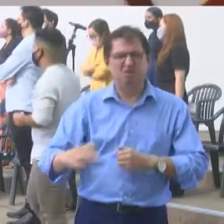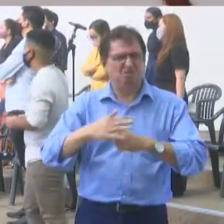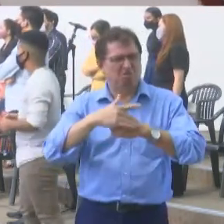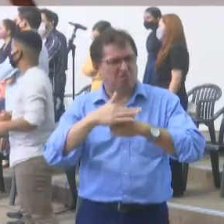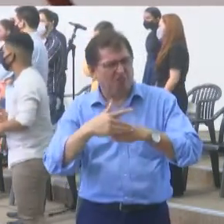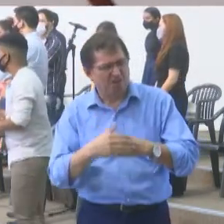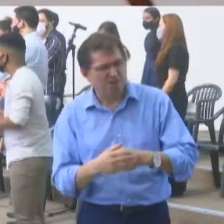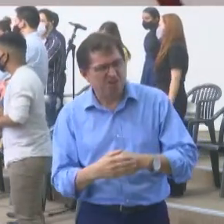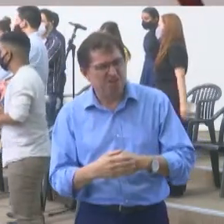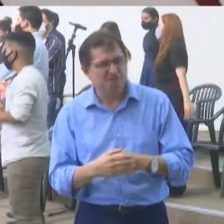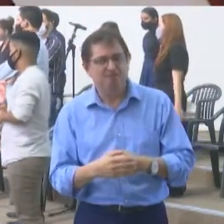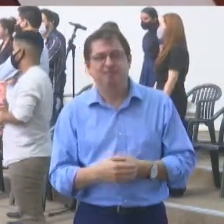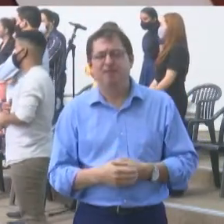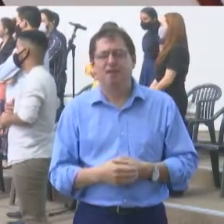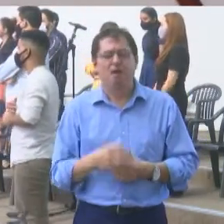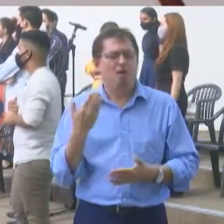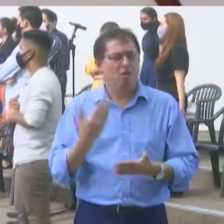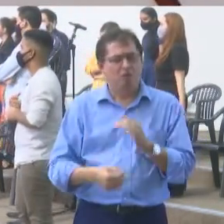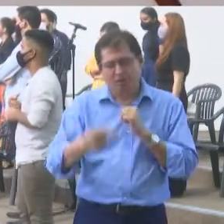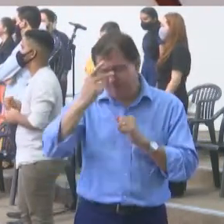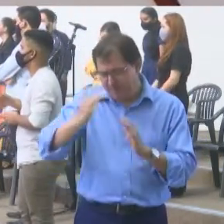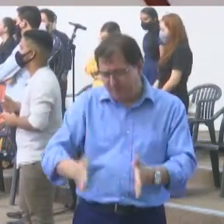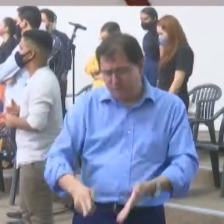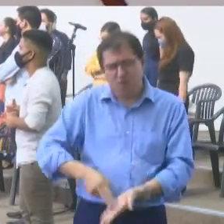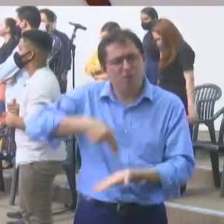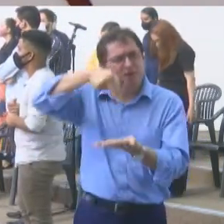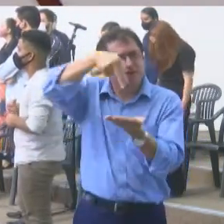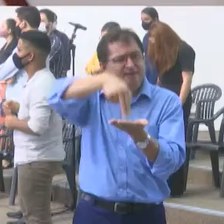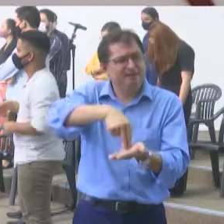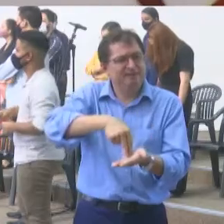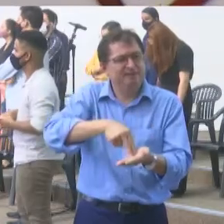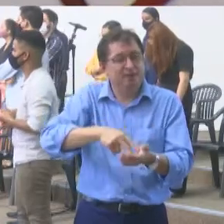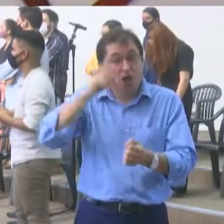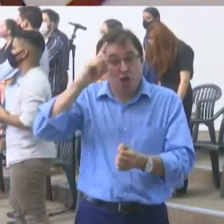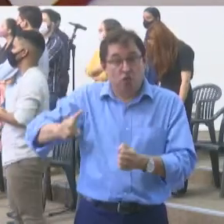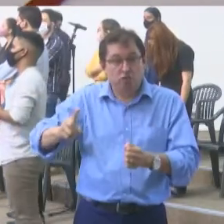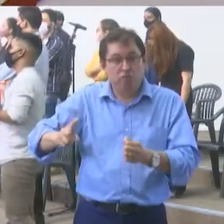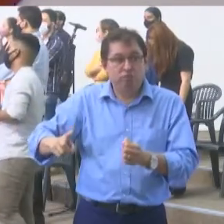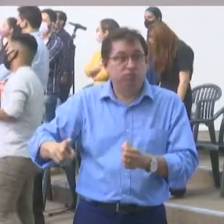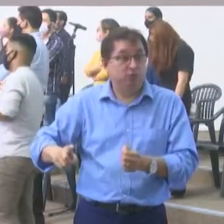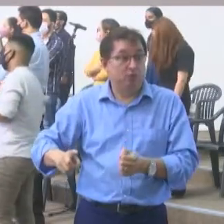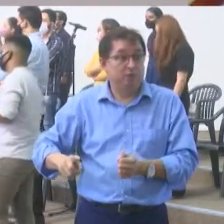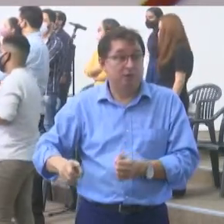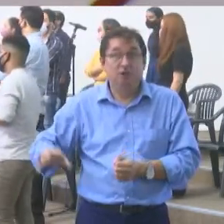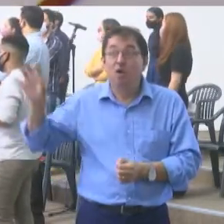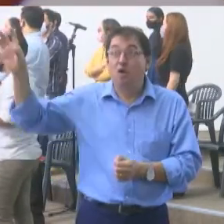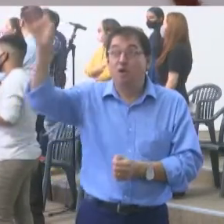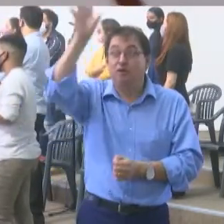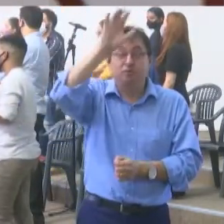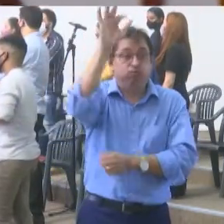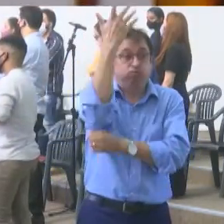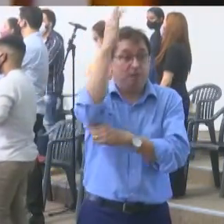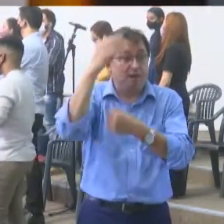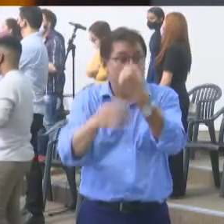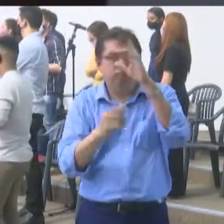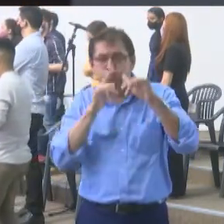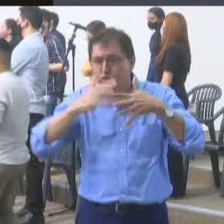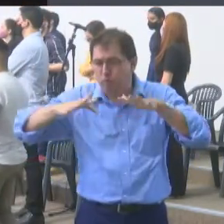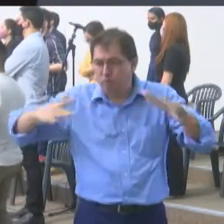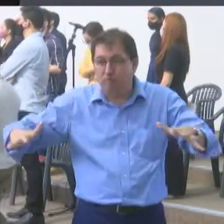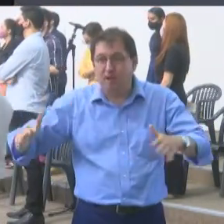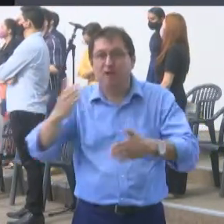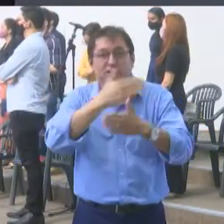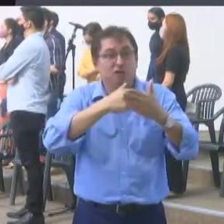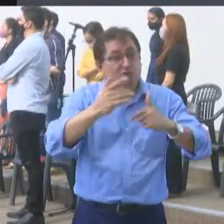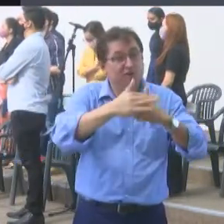ele disse: tu que é paralítico, levanta e anda. Autoridade sobre a natureza, vento te acalme, o vento se apagou. A Bíblia diz em 1 Pedro: não foi com